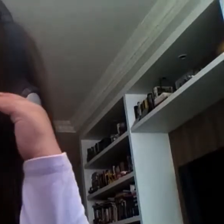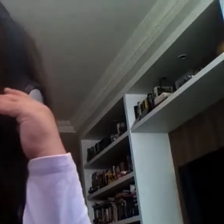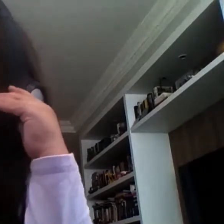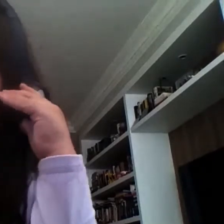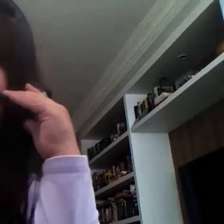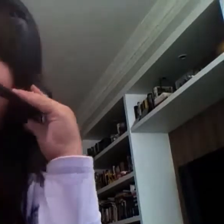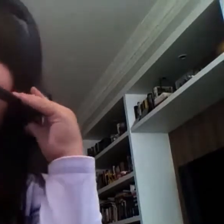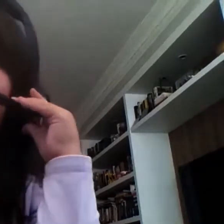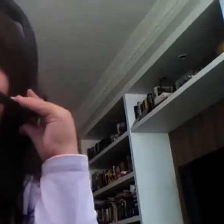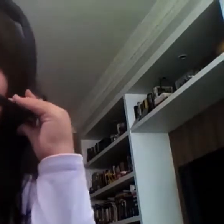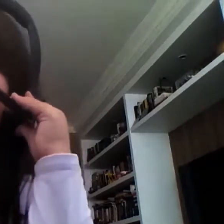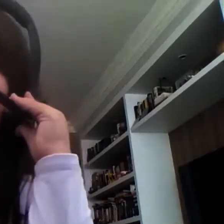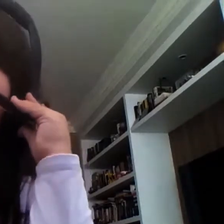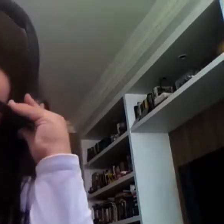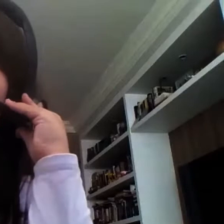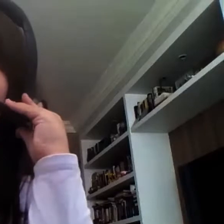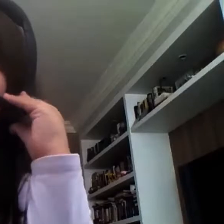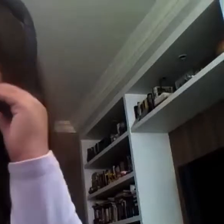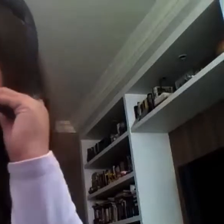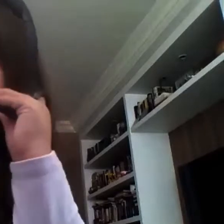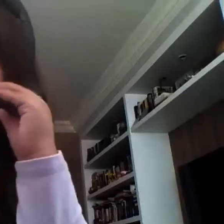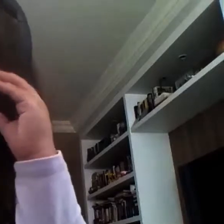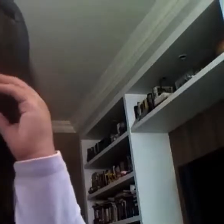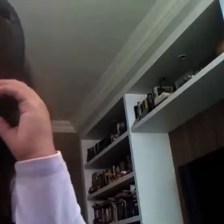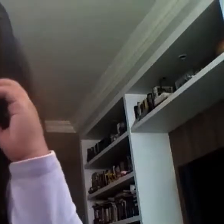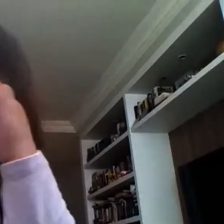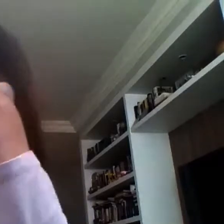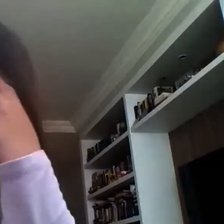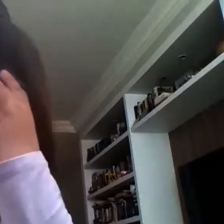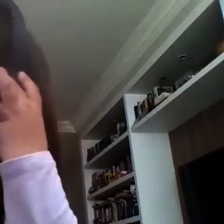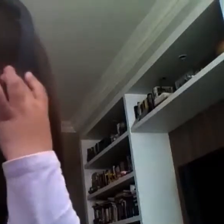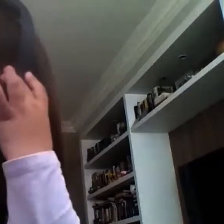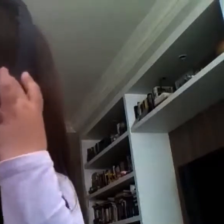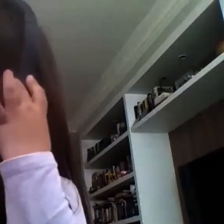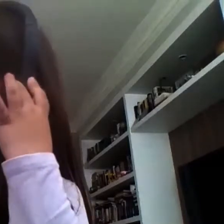E ó, faz cocô e vem um vento tortó